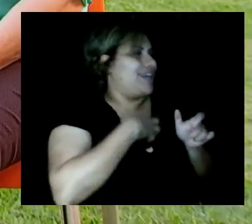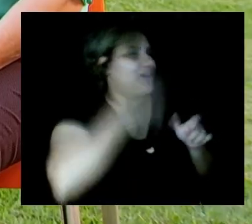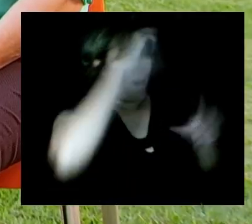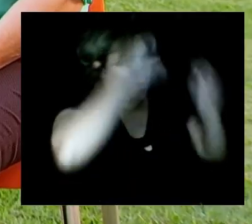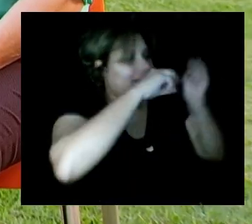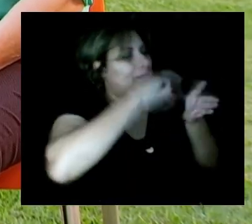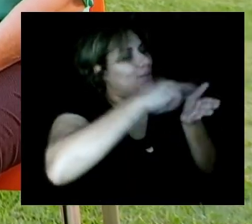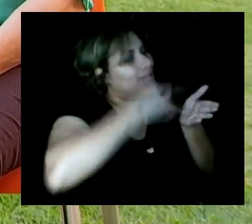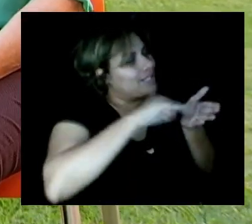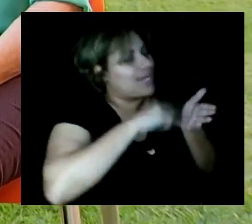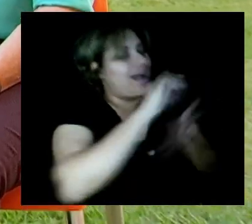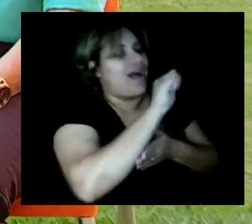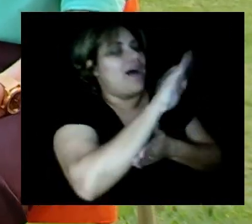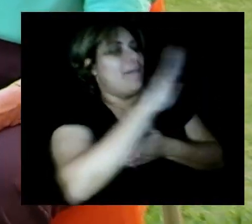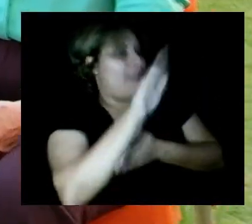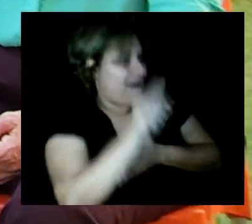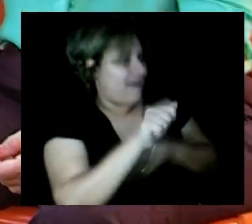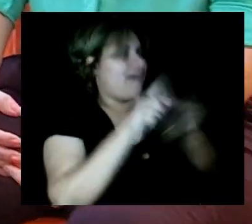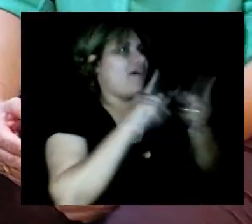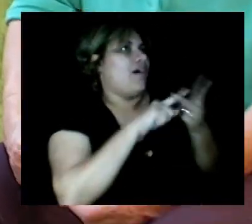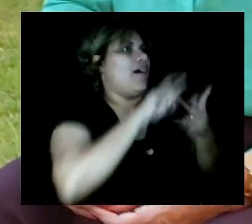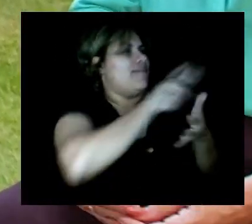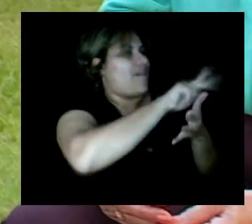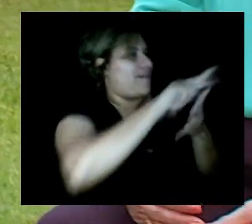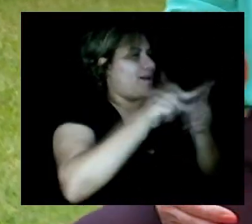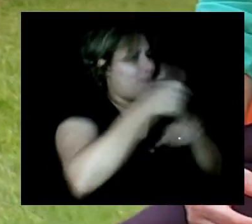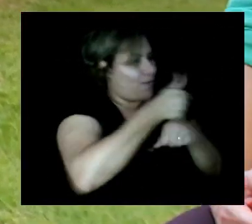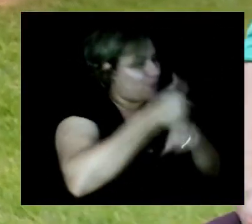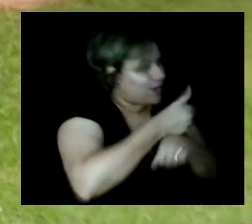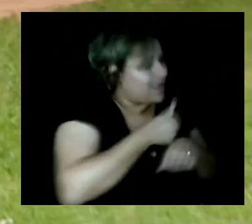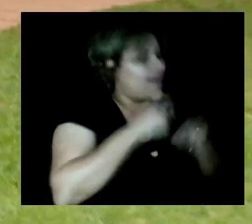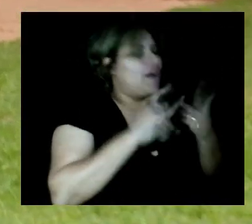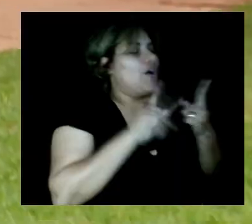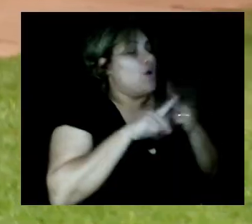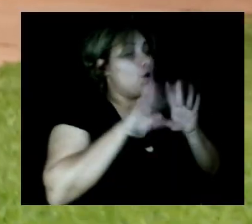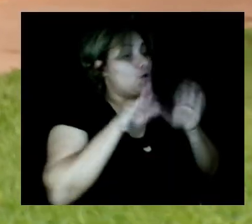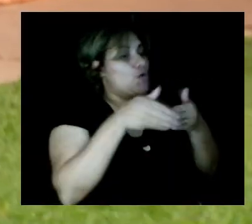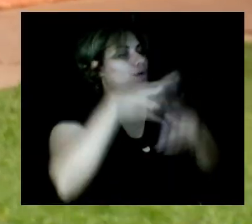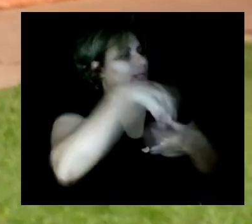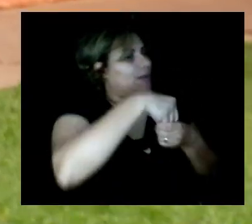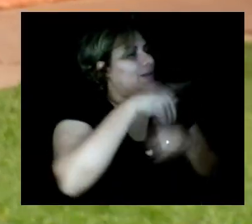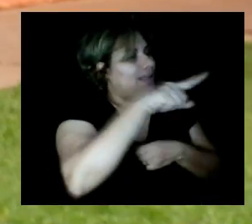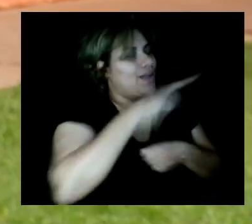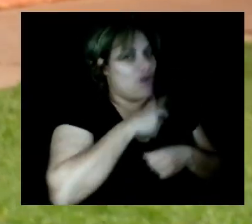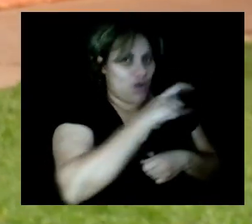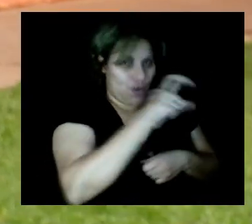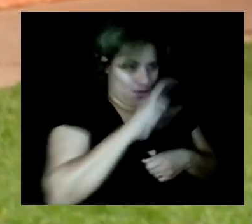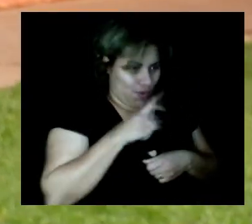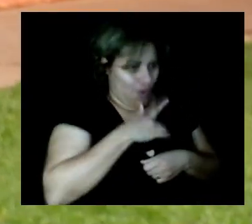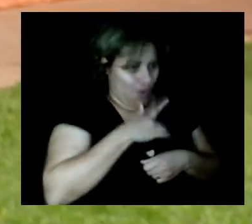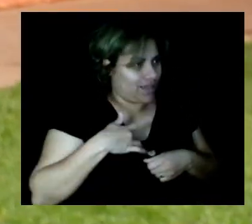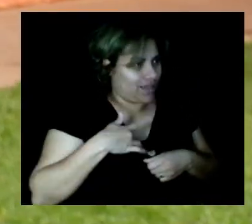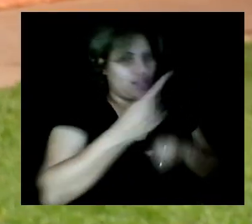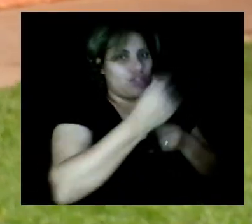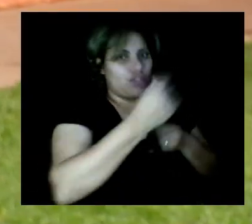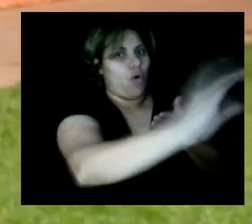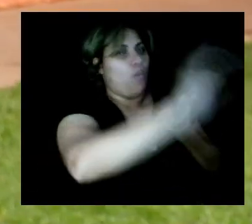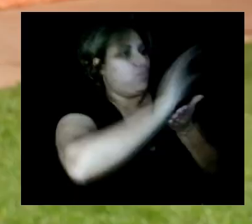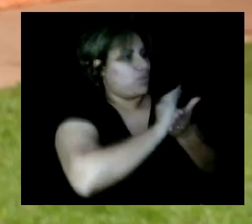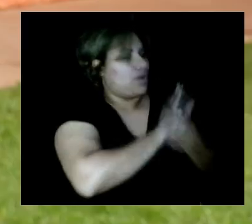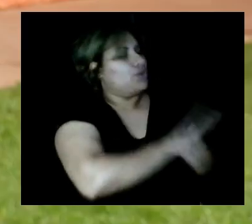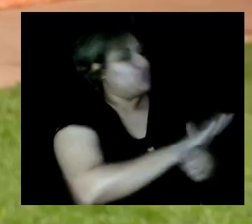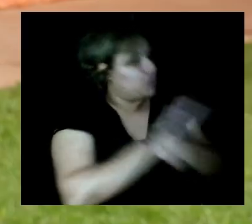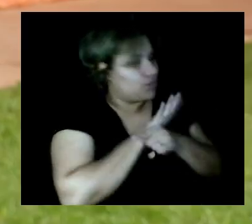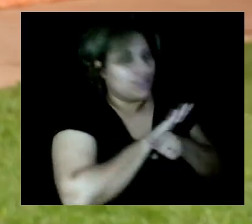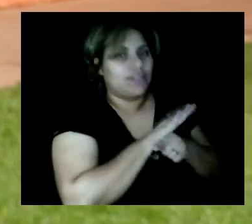atendimento individual, então é prestado conta para todo esse convênio e temos o repasse e esse recurso é que nós fazemos toda